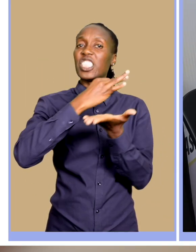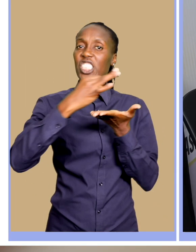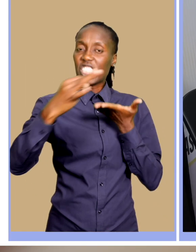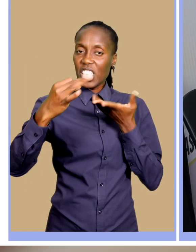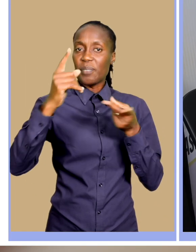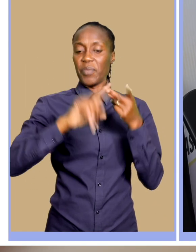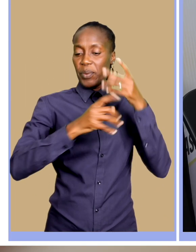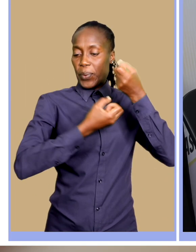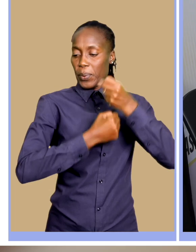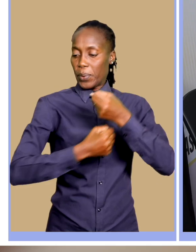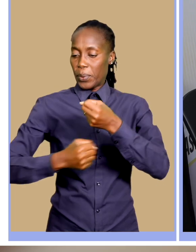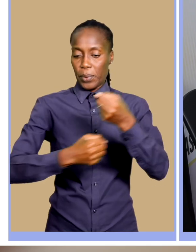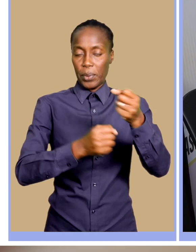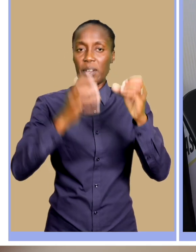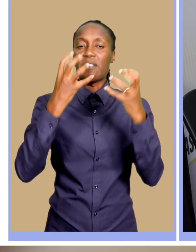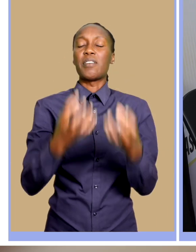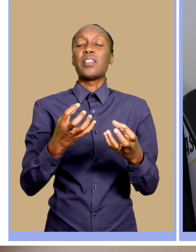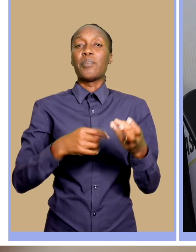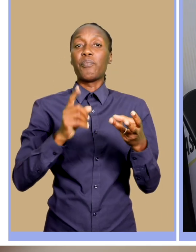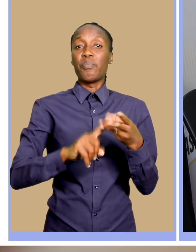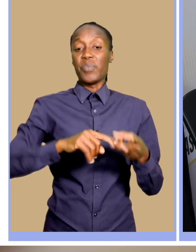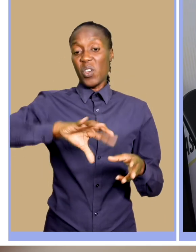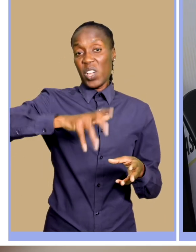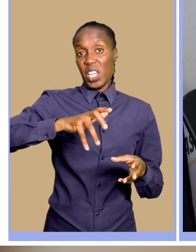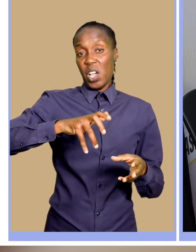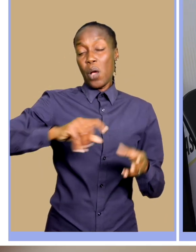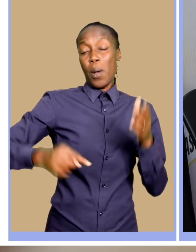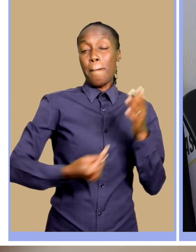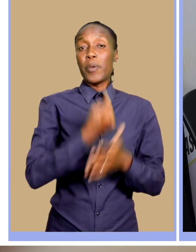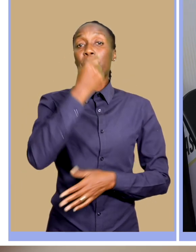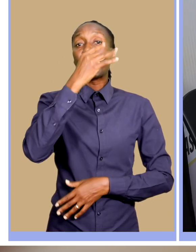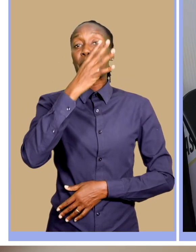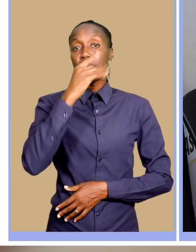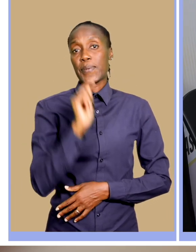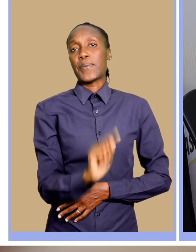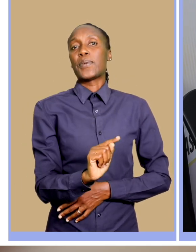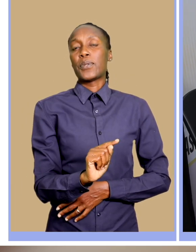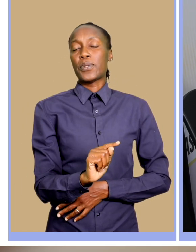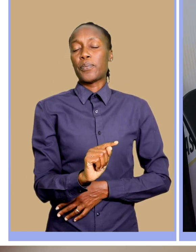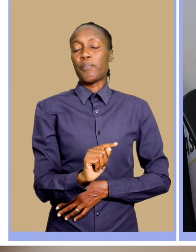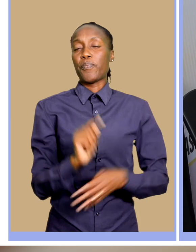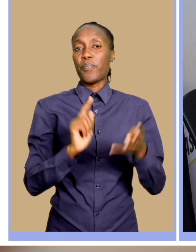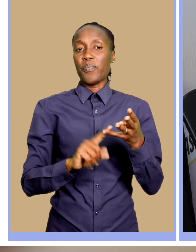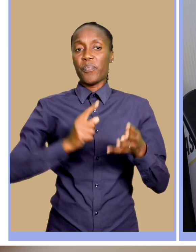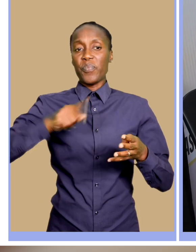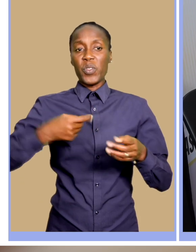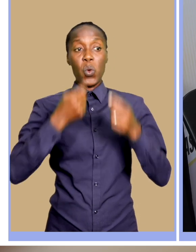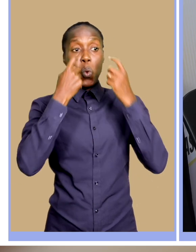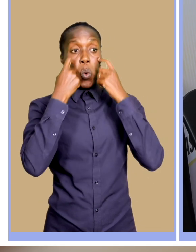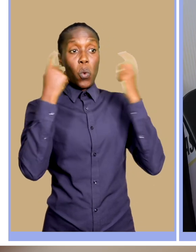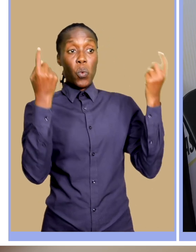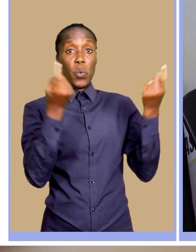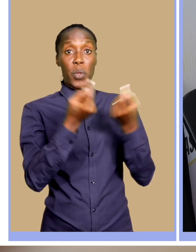com saneamento, né, ou com água que está contaminada. Então, olhar e dizer